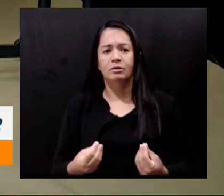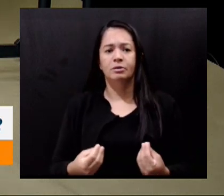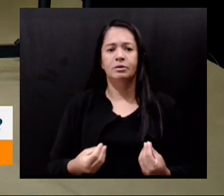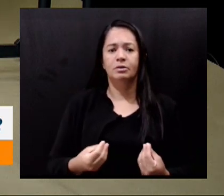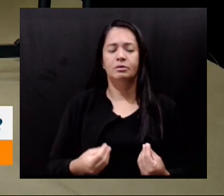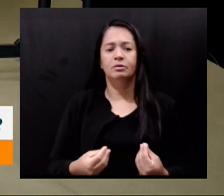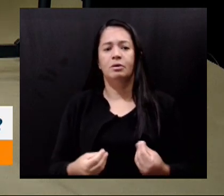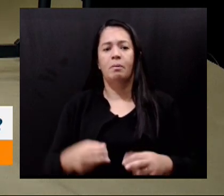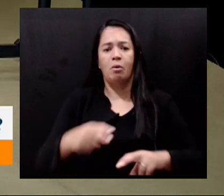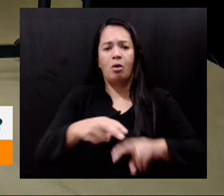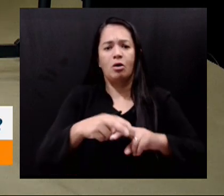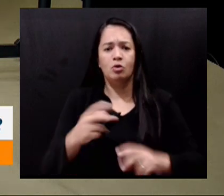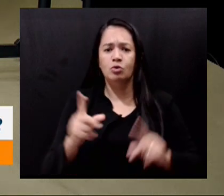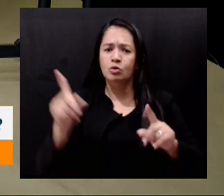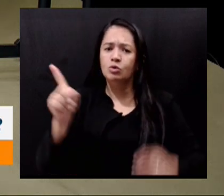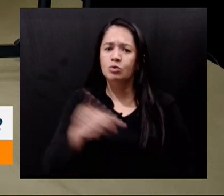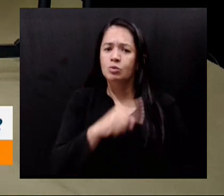cancelamento?